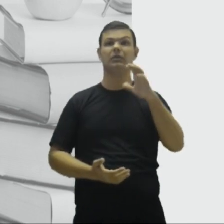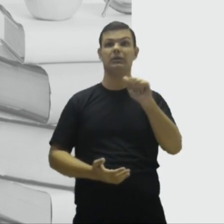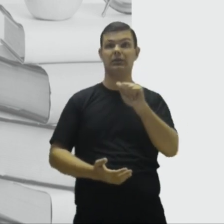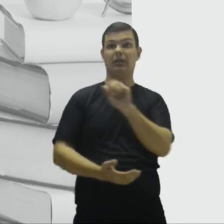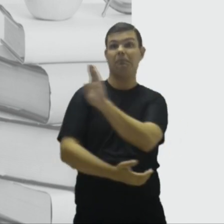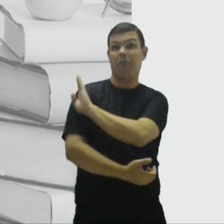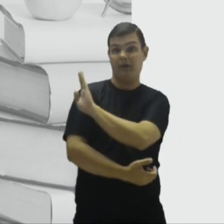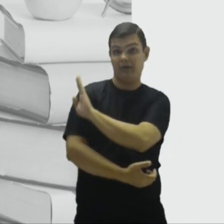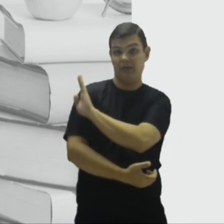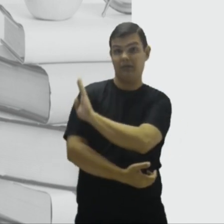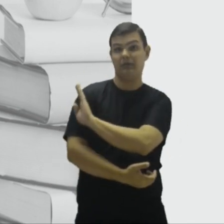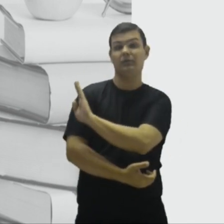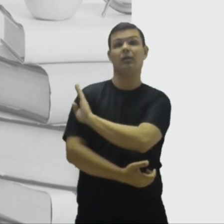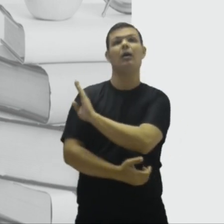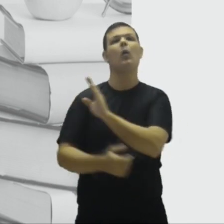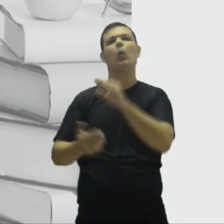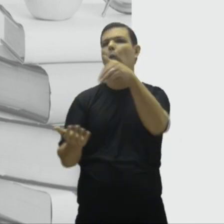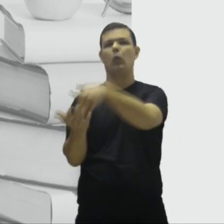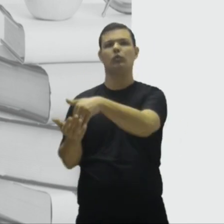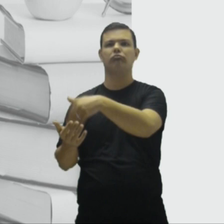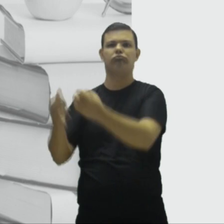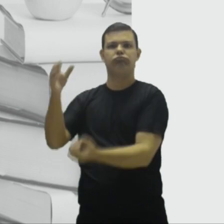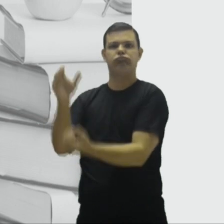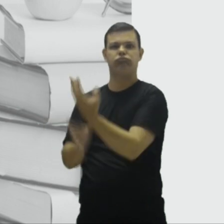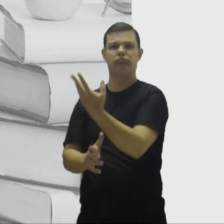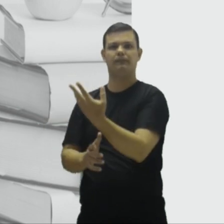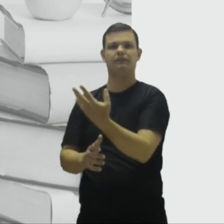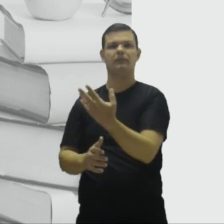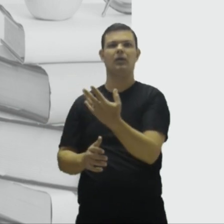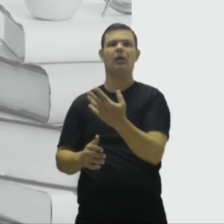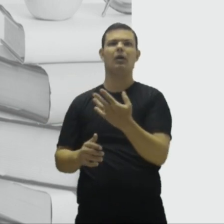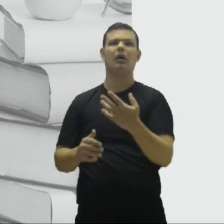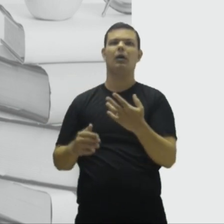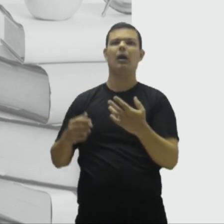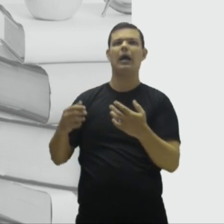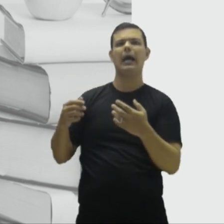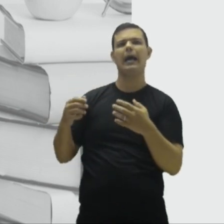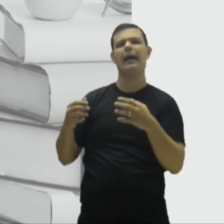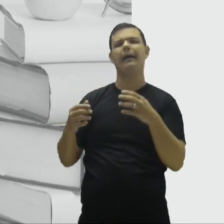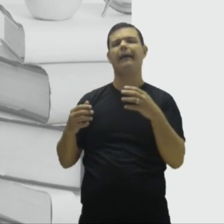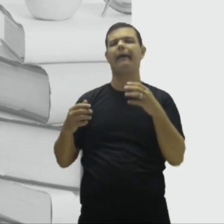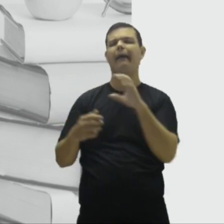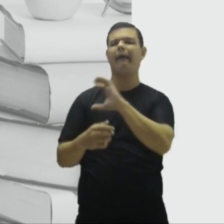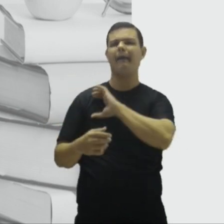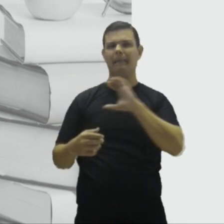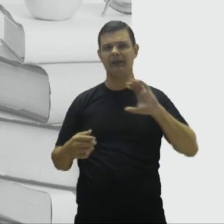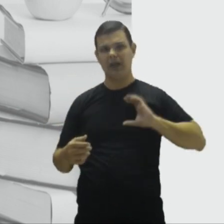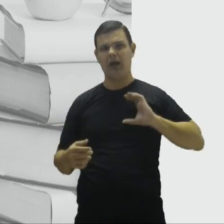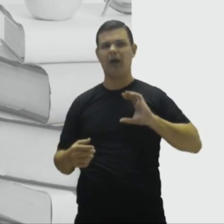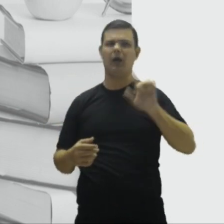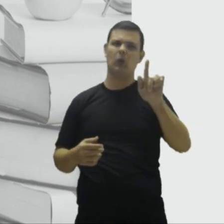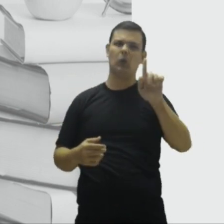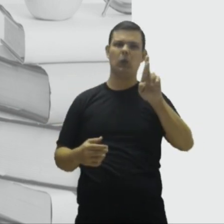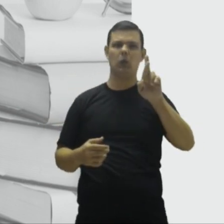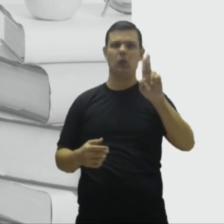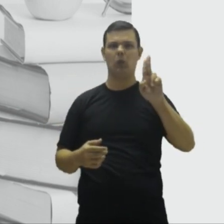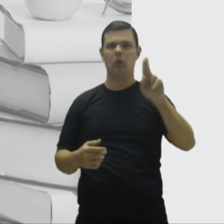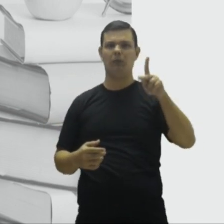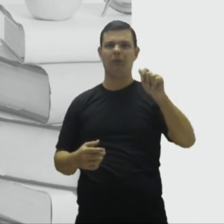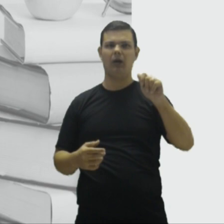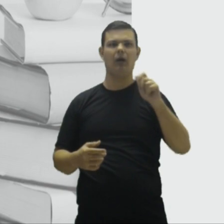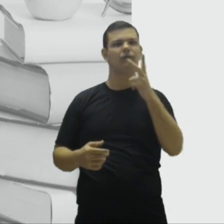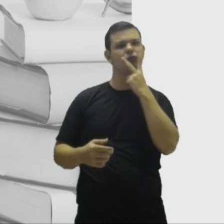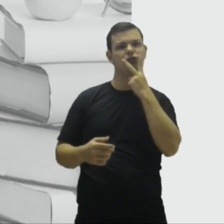a última a ser formada. Tá? Então a vila de Cametá e Gurupá foram mais próximas, Belém e Vigia de Nazaré também, e a vila de Bragança